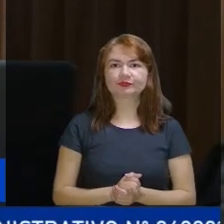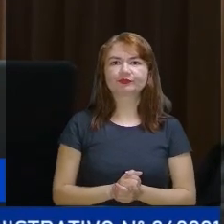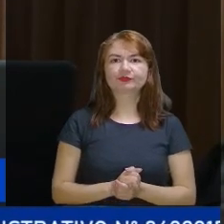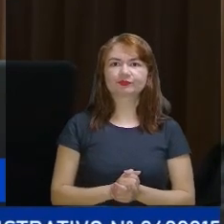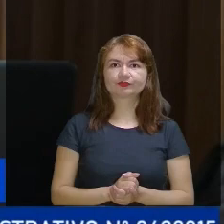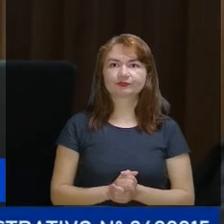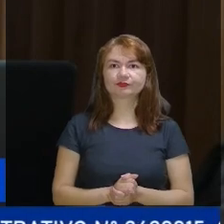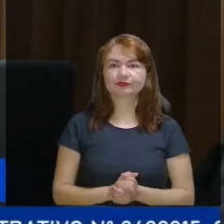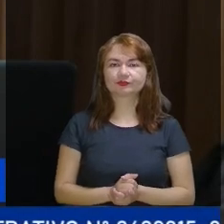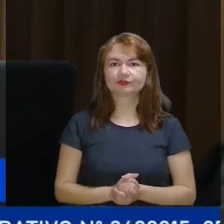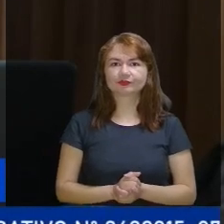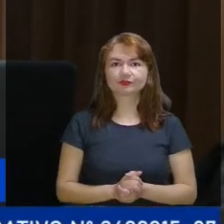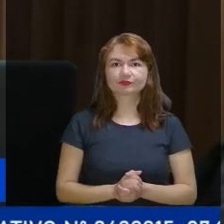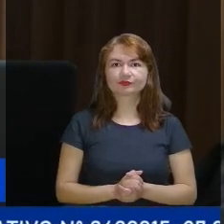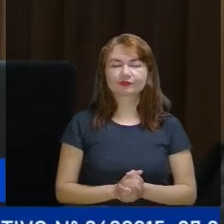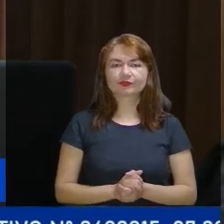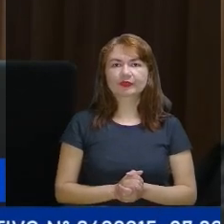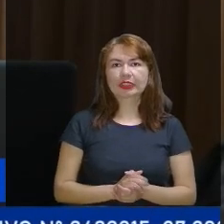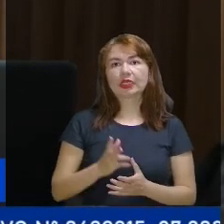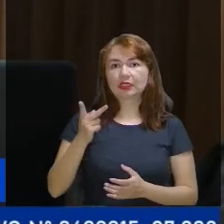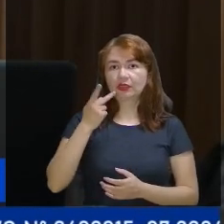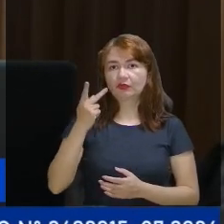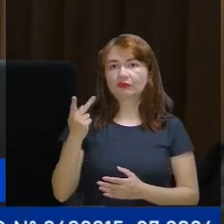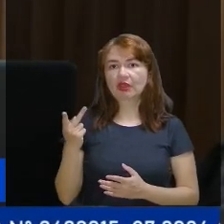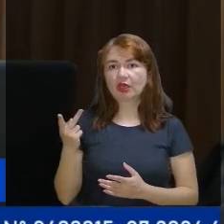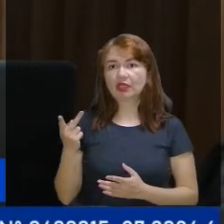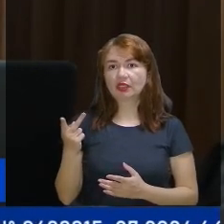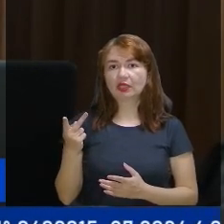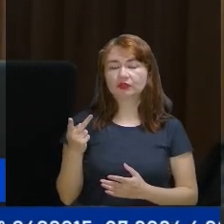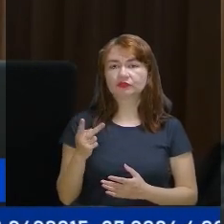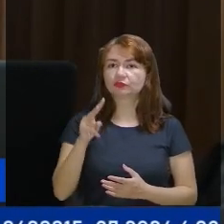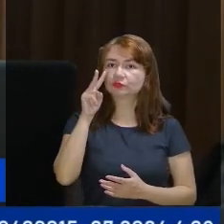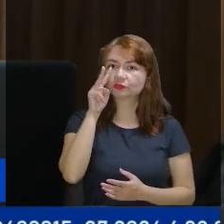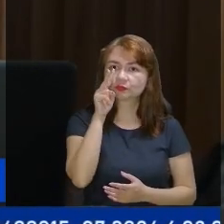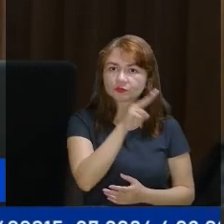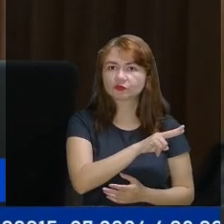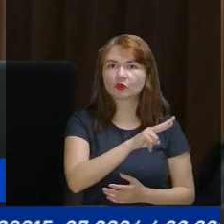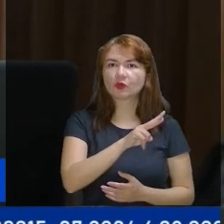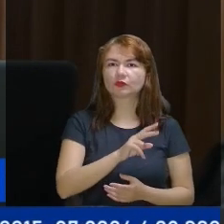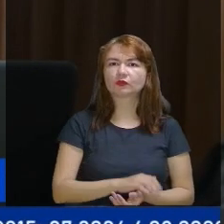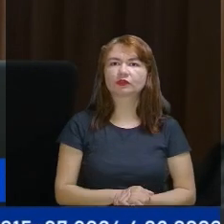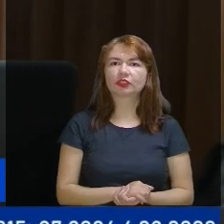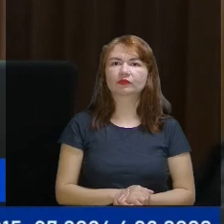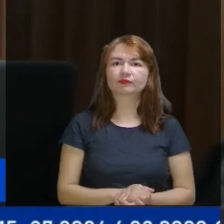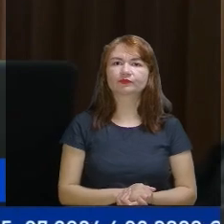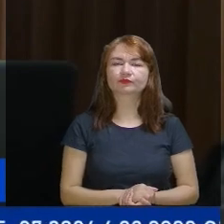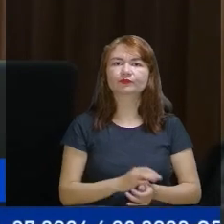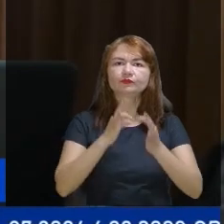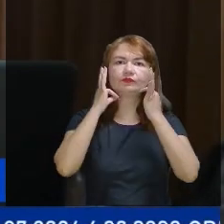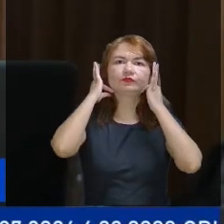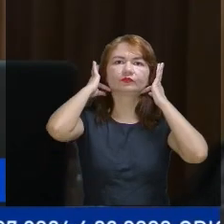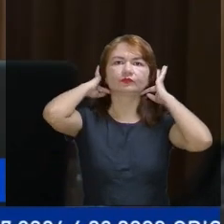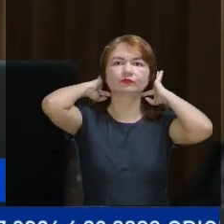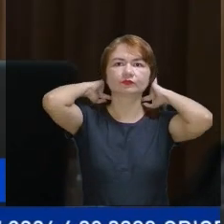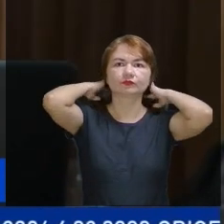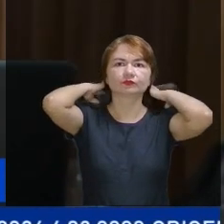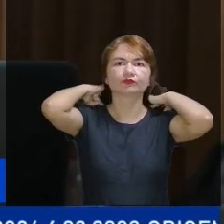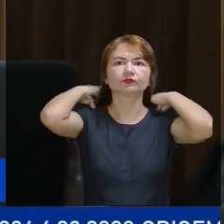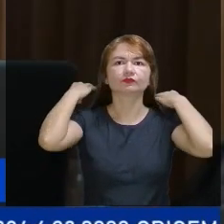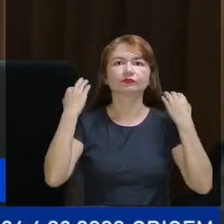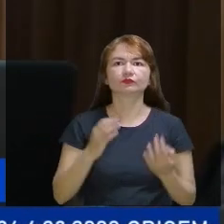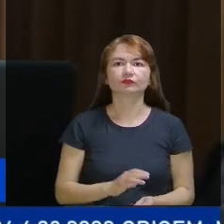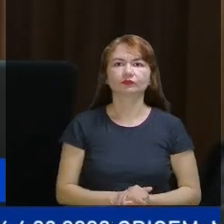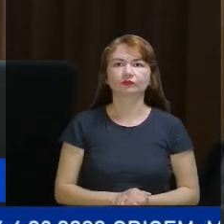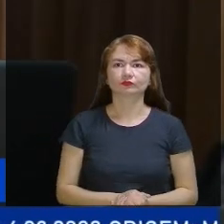têm esse lugar de fala com muita propriedade para tratar. Eu lembro que, durante